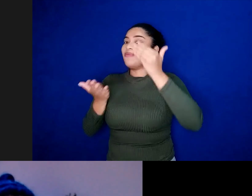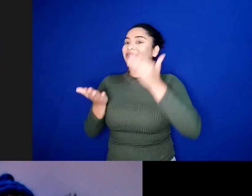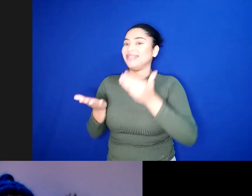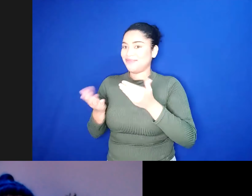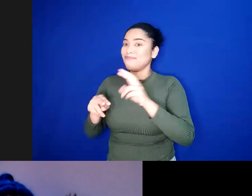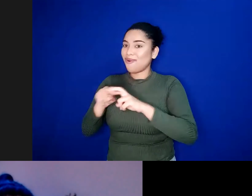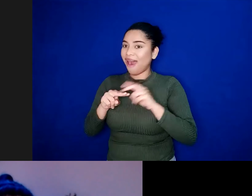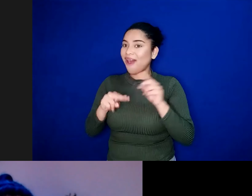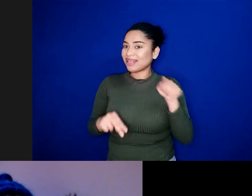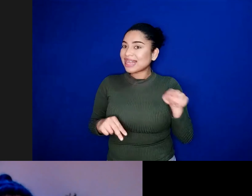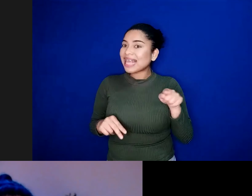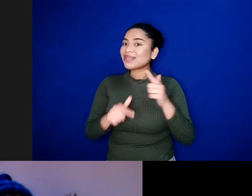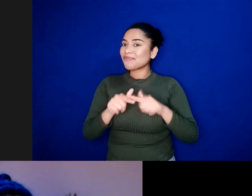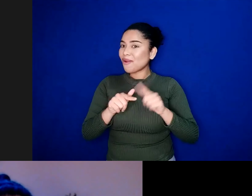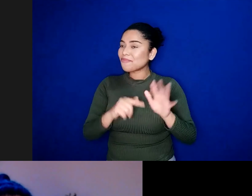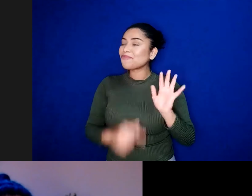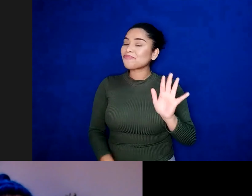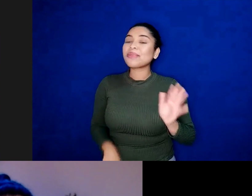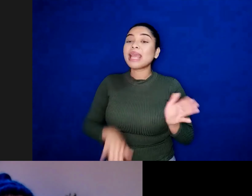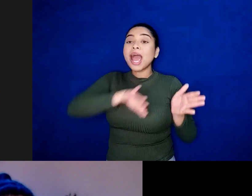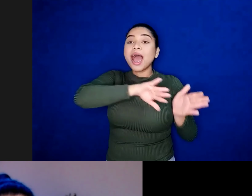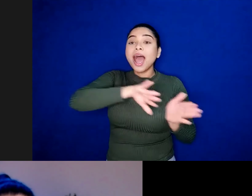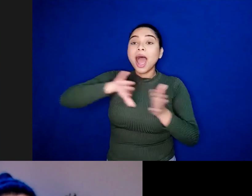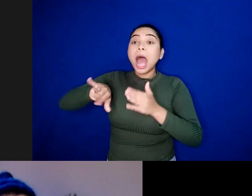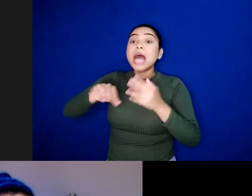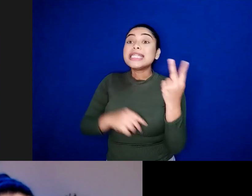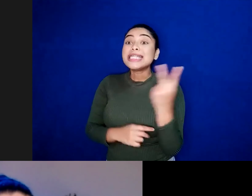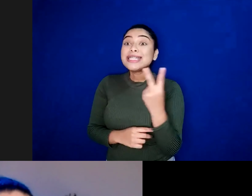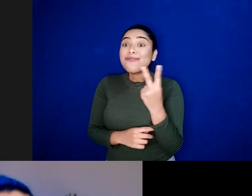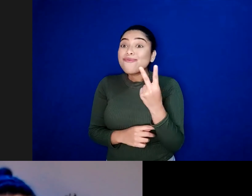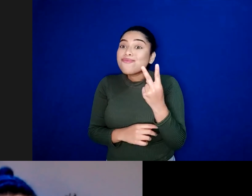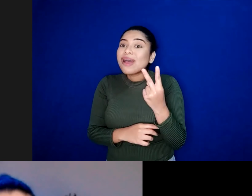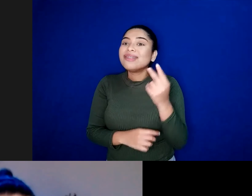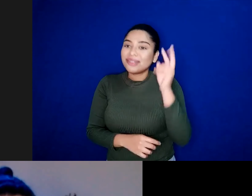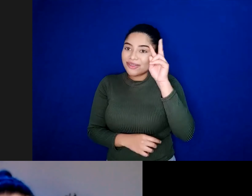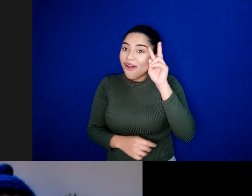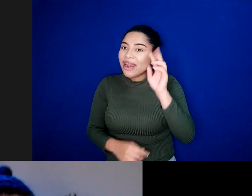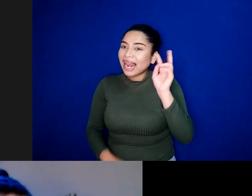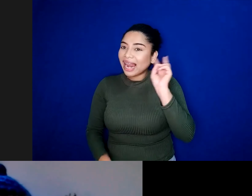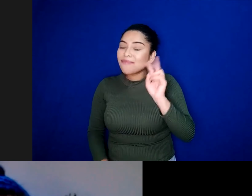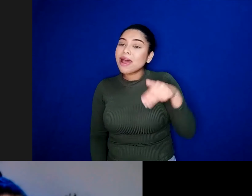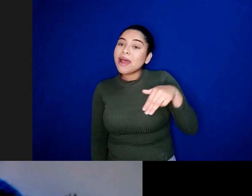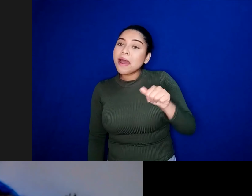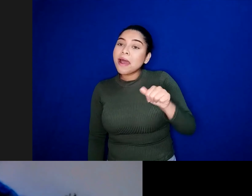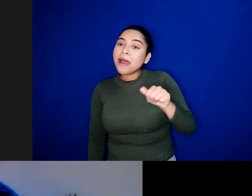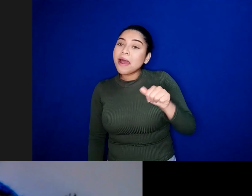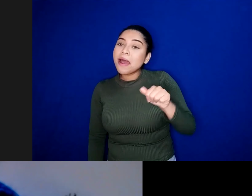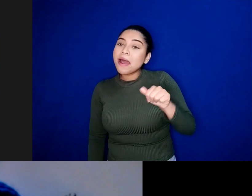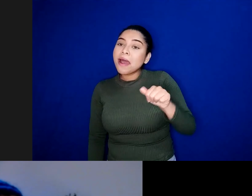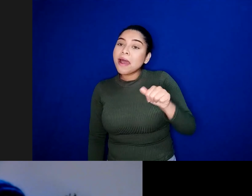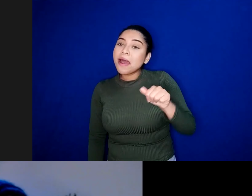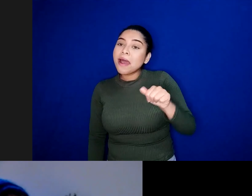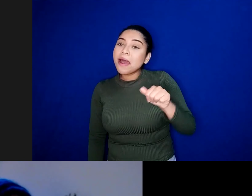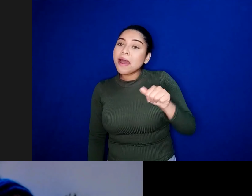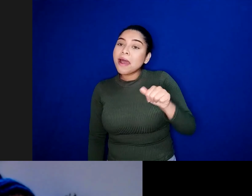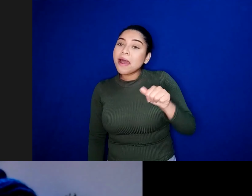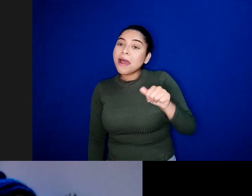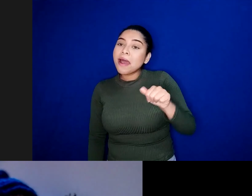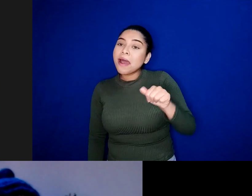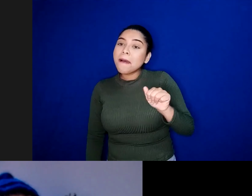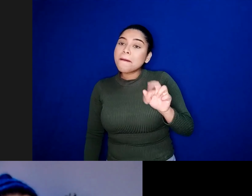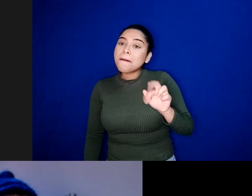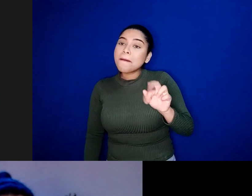segunda parte da história é que já tínhamos o Marlon Brandão que eu apresentei aqui na frase o desenvolvedor back-end